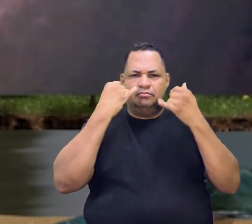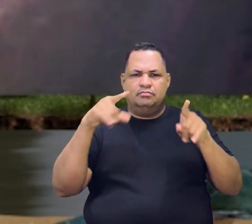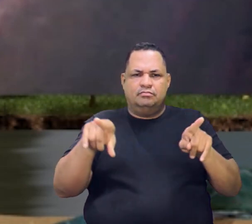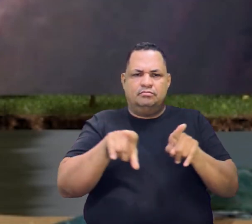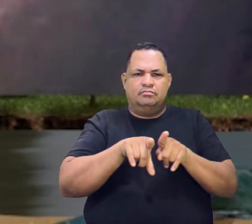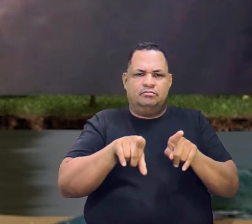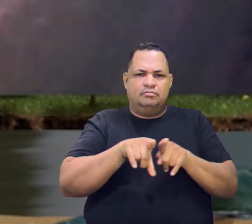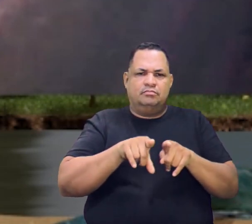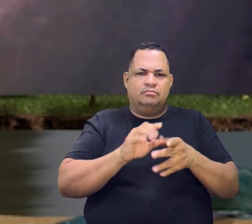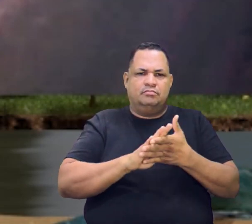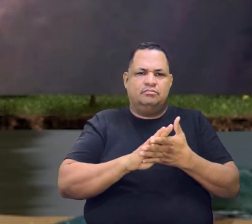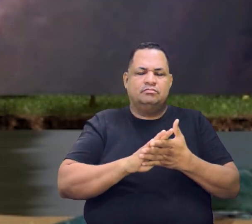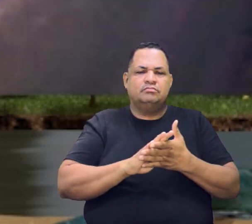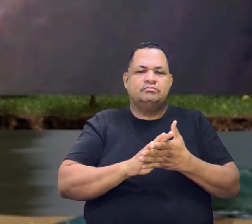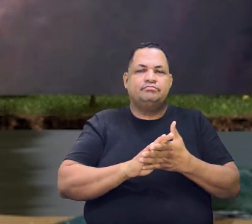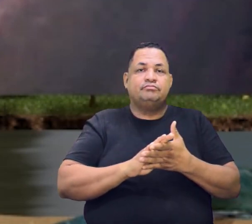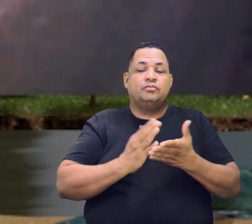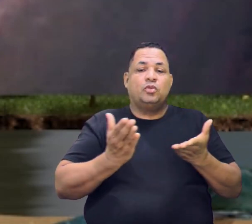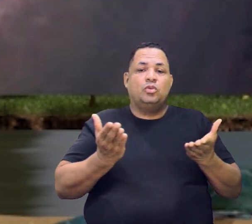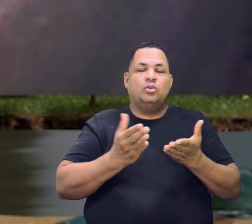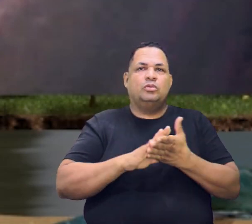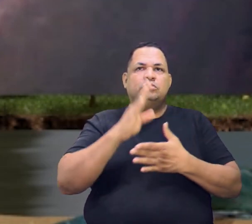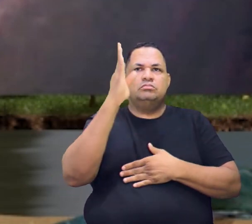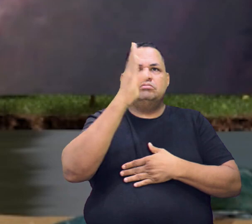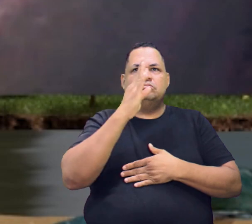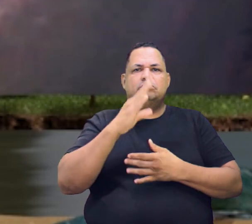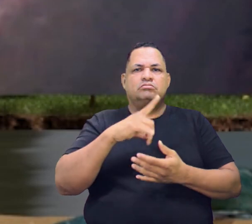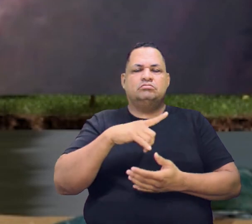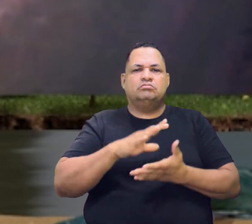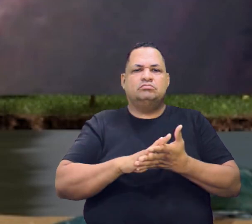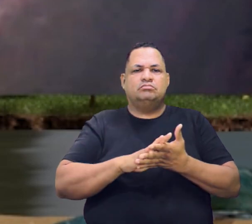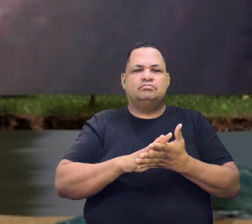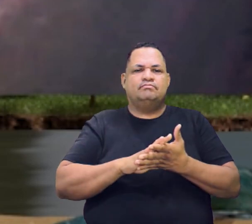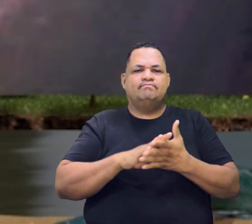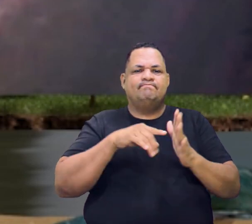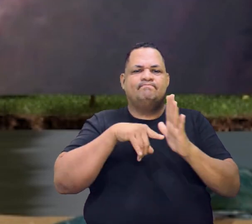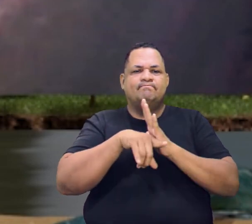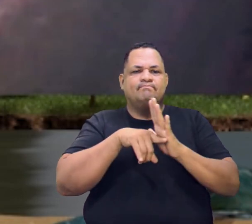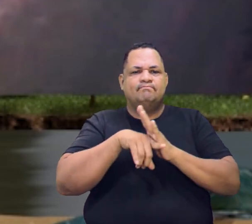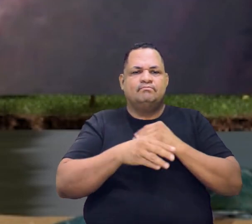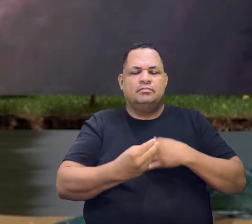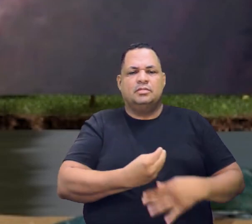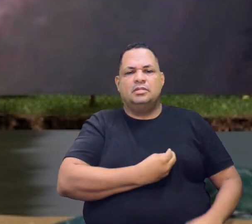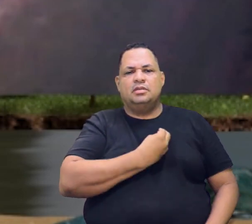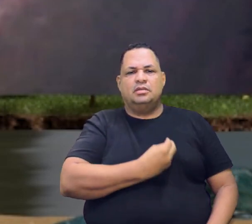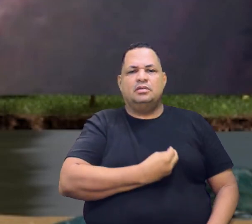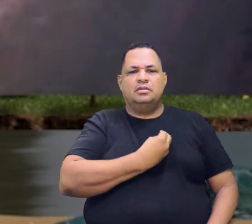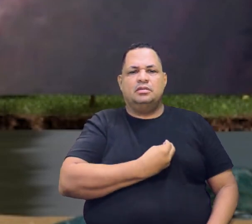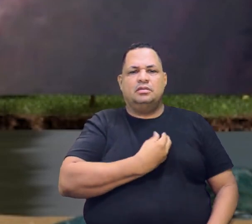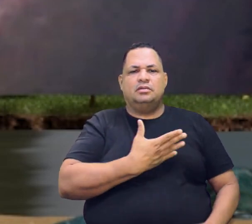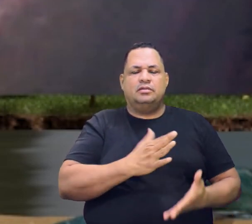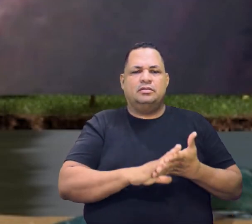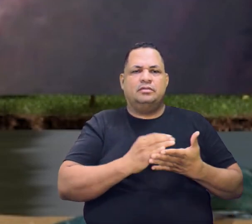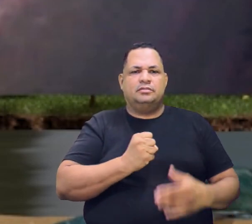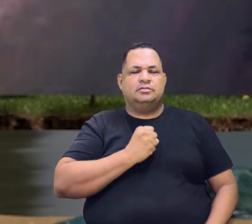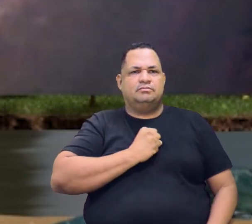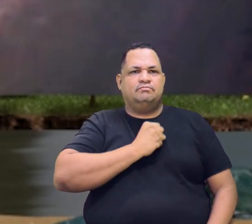hoje atrai turistas, porque aqui se conta um pouco da história de como surgiu esse